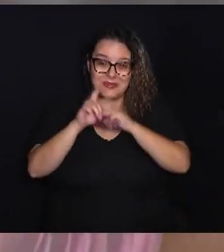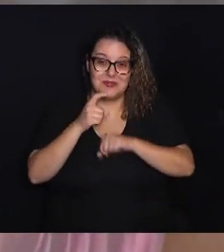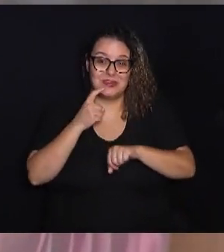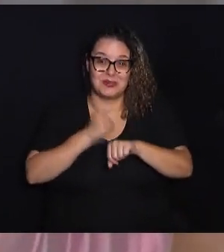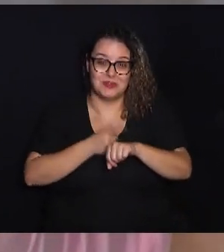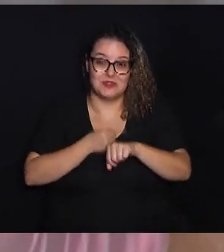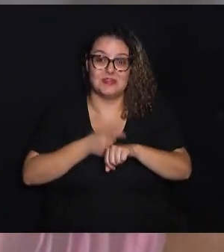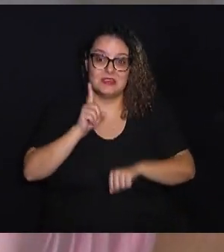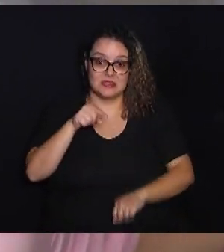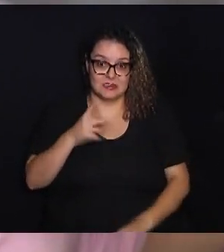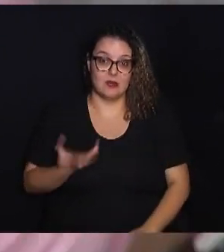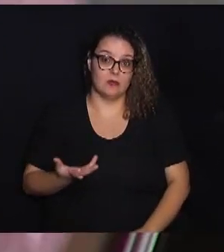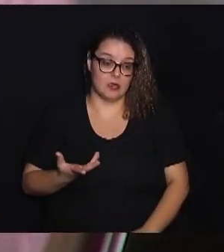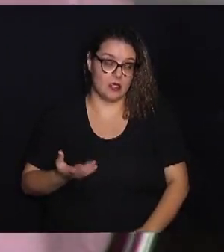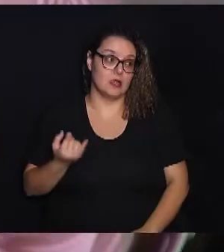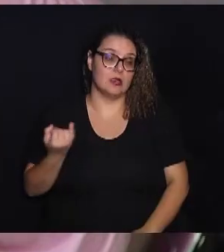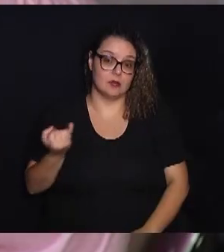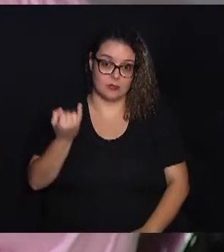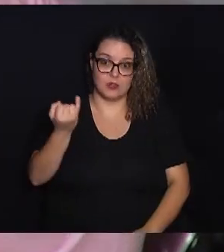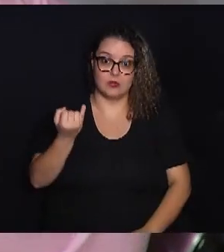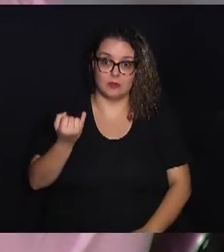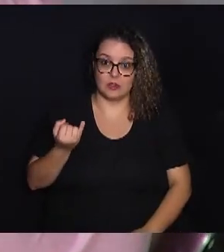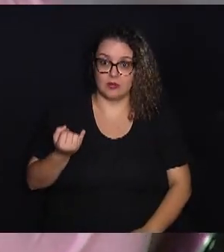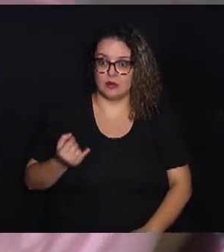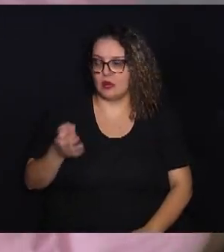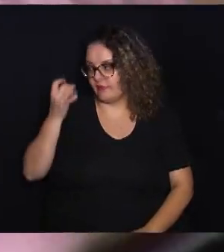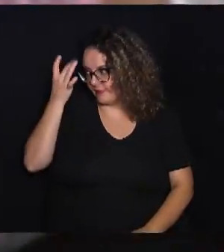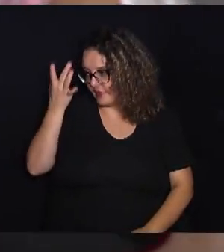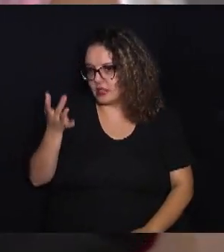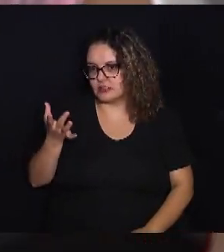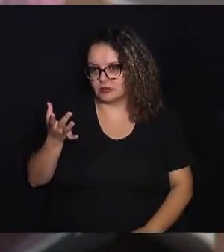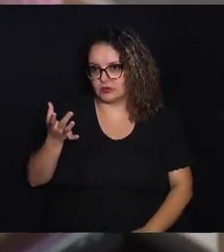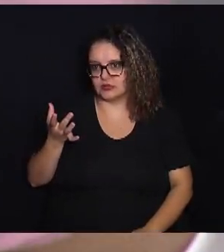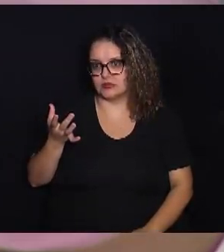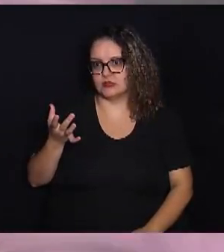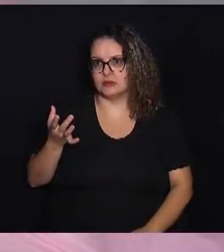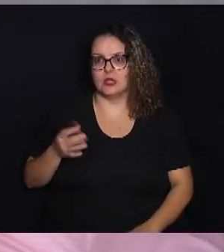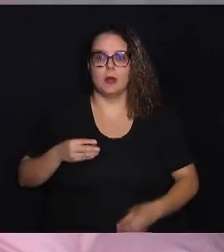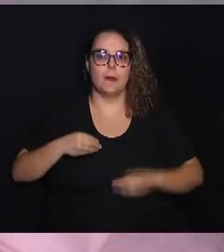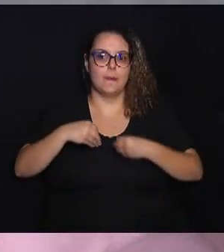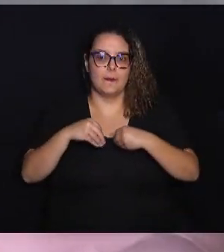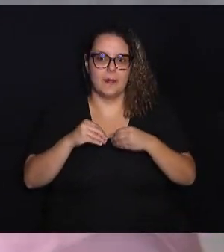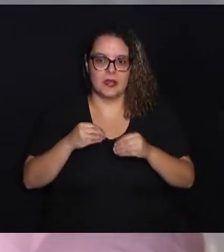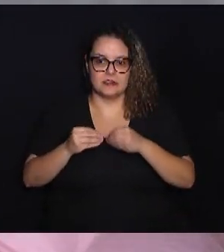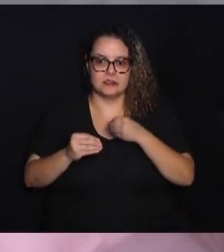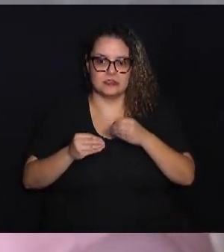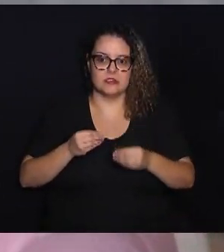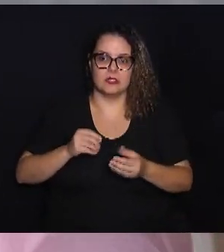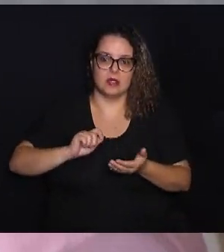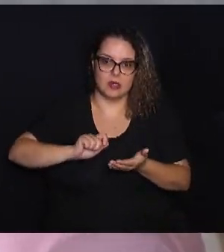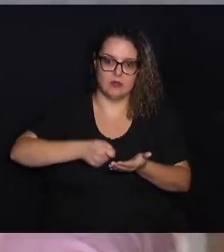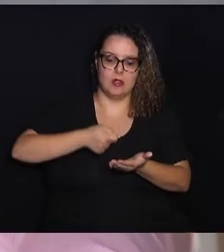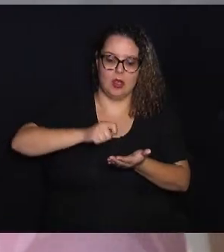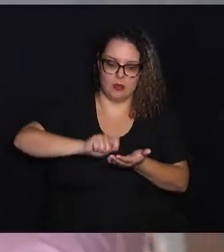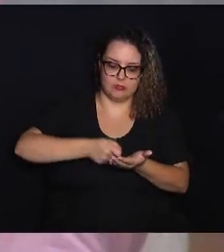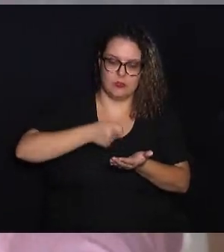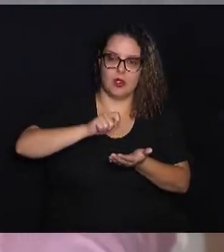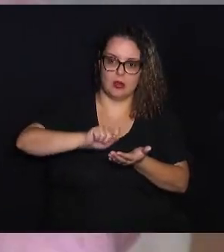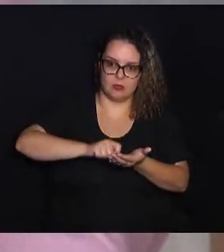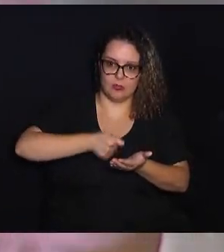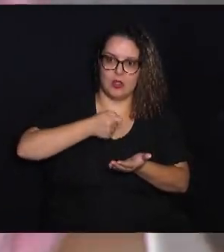Aí a gente vai unindo e intercalando mais ou menos as cores. Não tem uma regra. O legal do marmorizado é que a